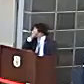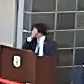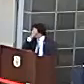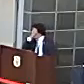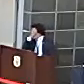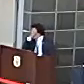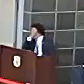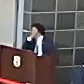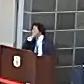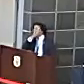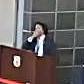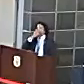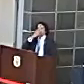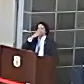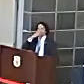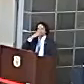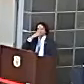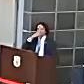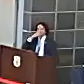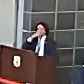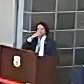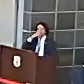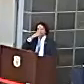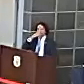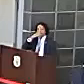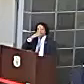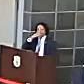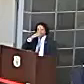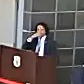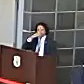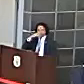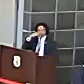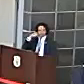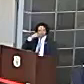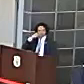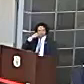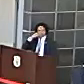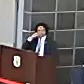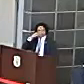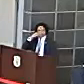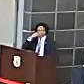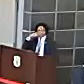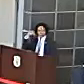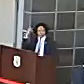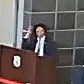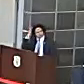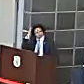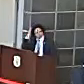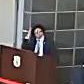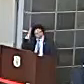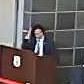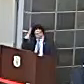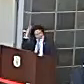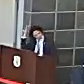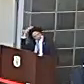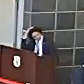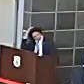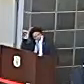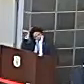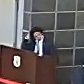Dona Vilma de Oliveira Dias ex-diretora de Educação Especial da Secretaria de Estado